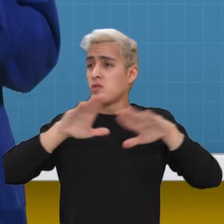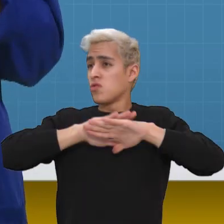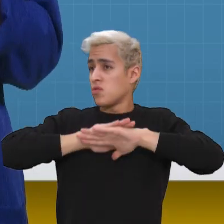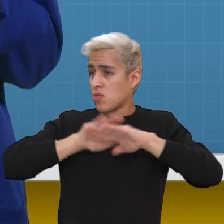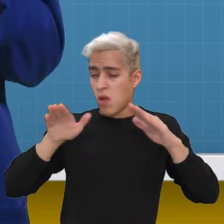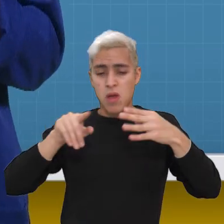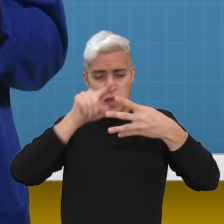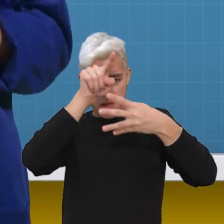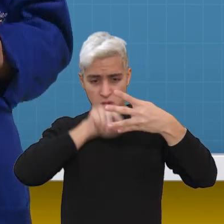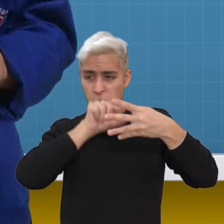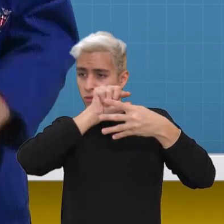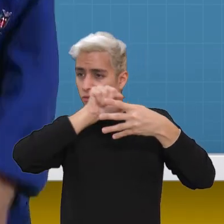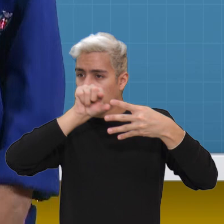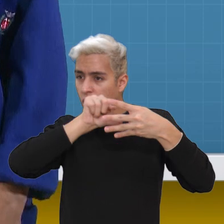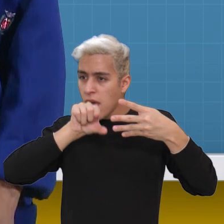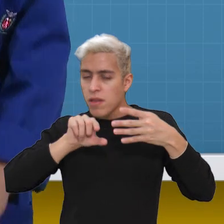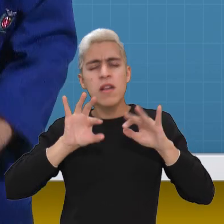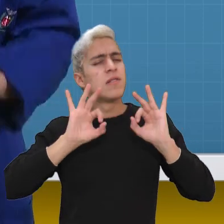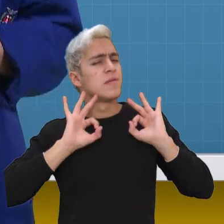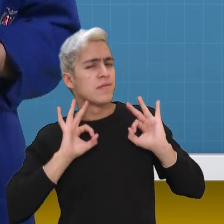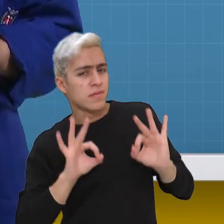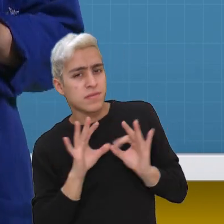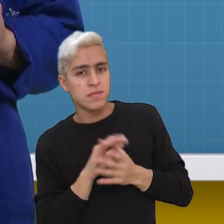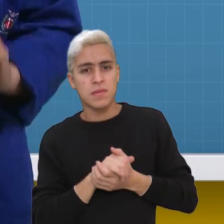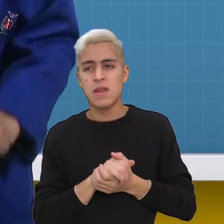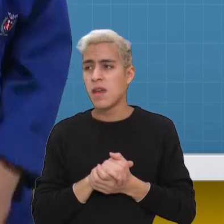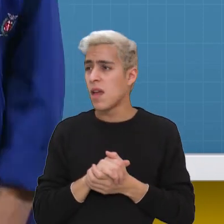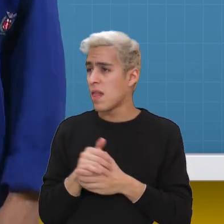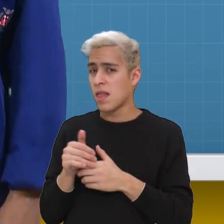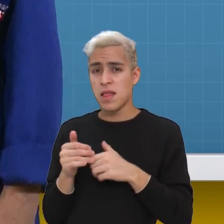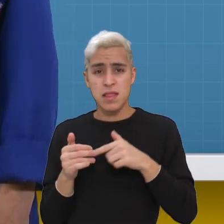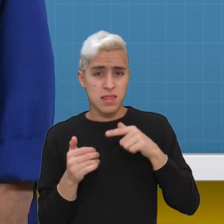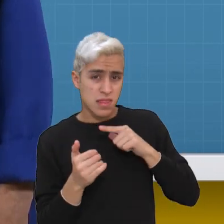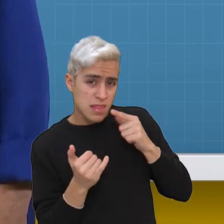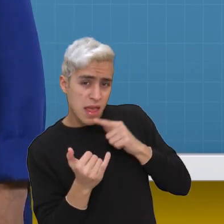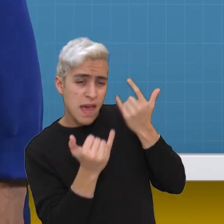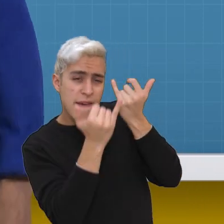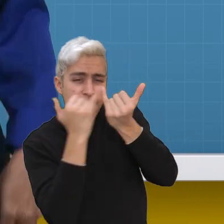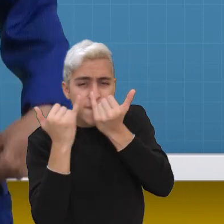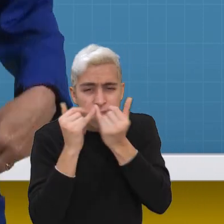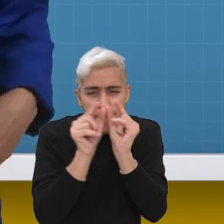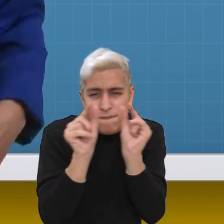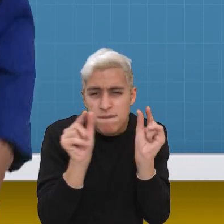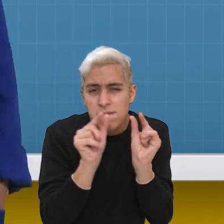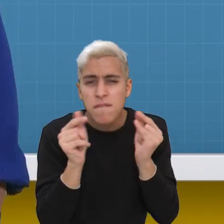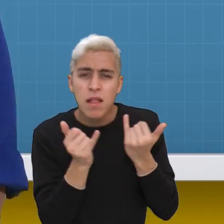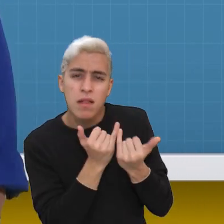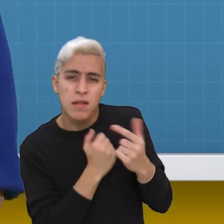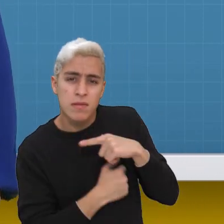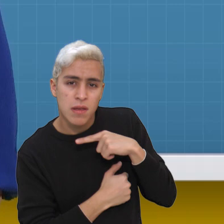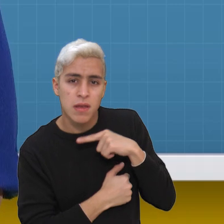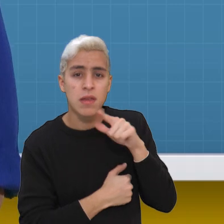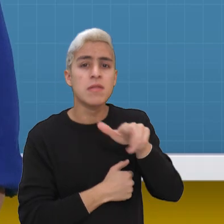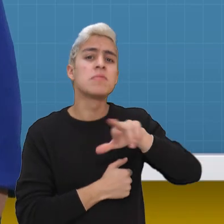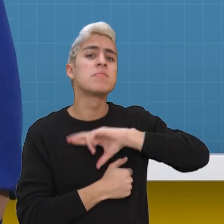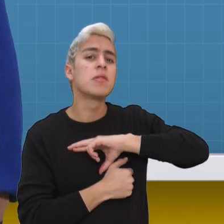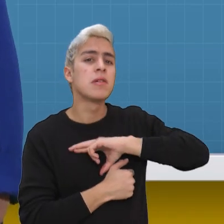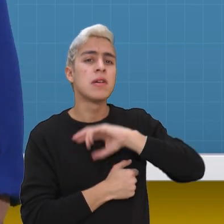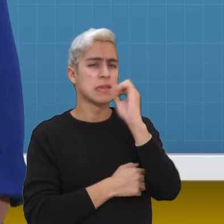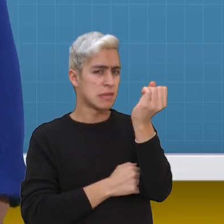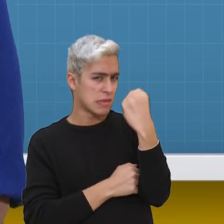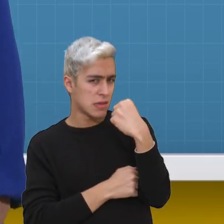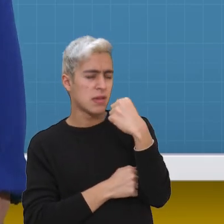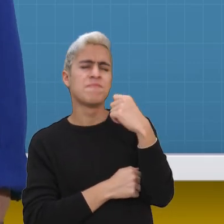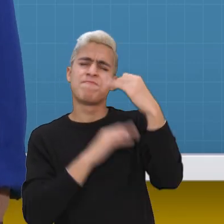temos uma estrofe só com 4 versos. Perfeito. Há rimas nesse poema, eu perguntei para você. E